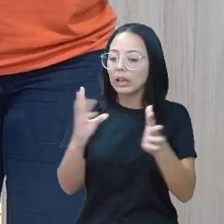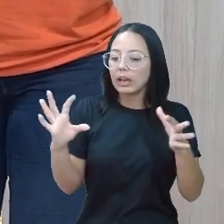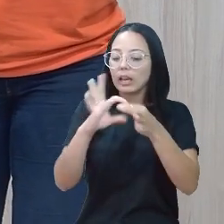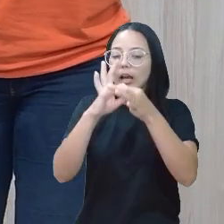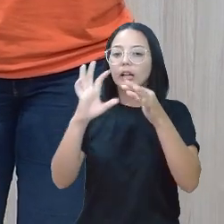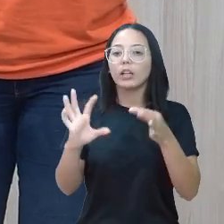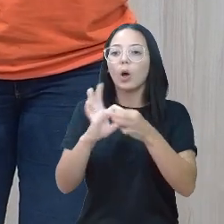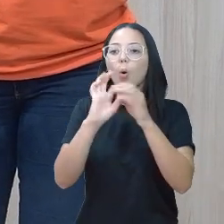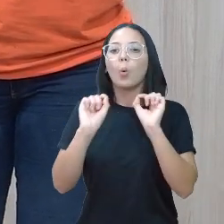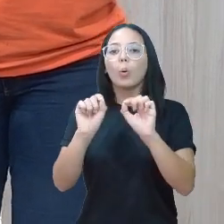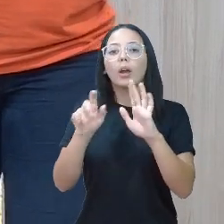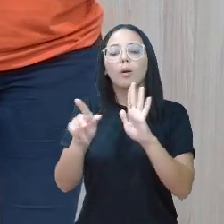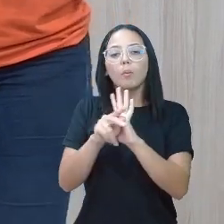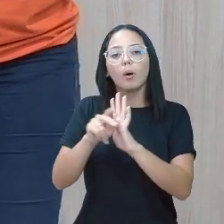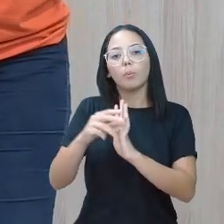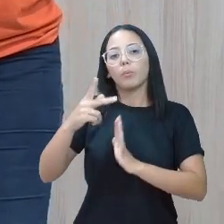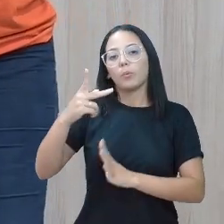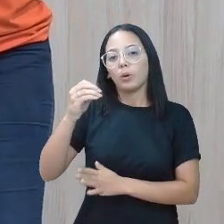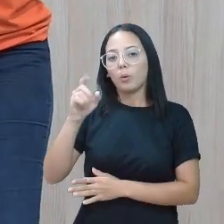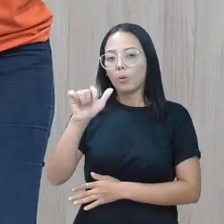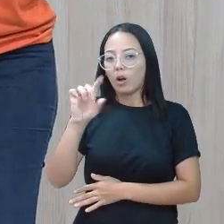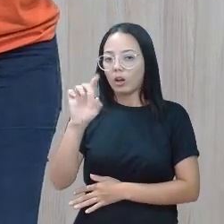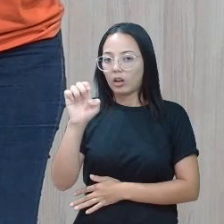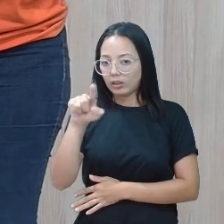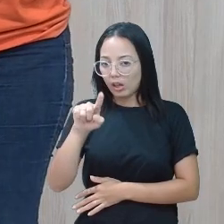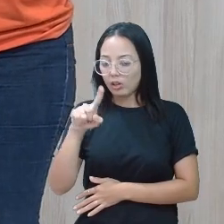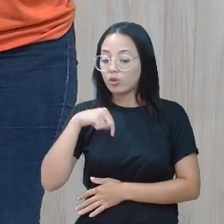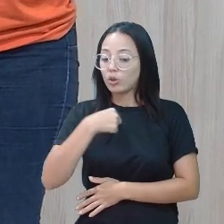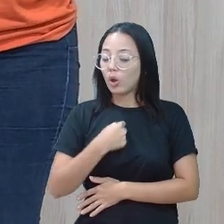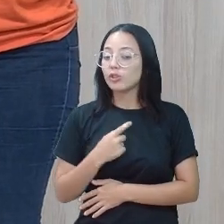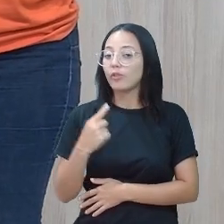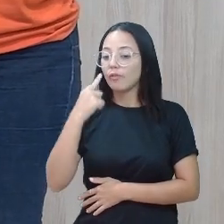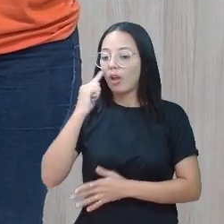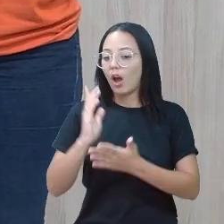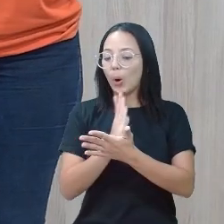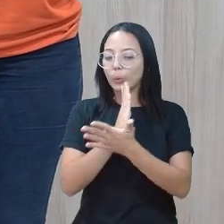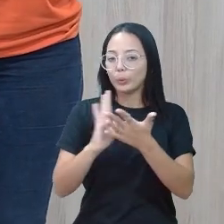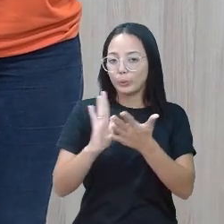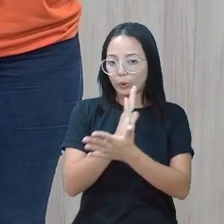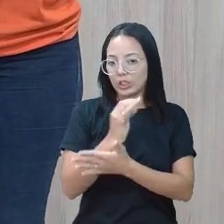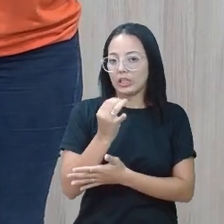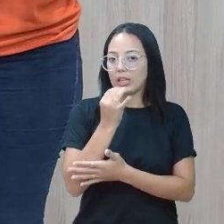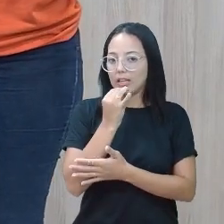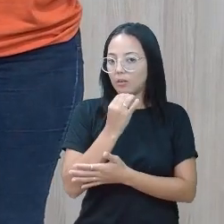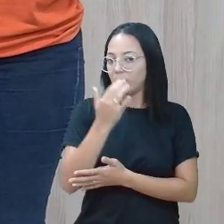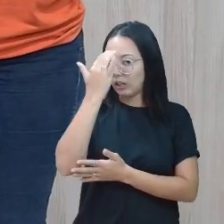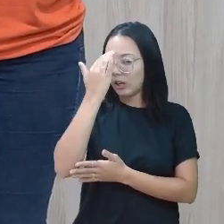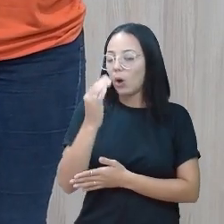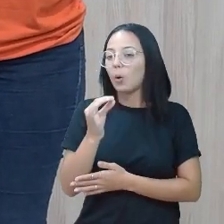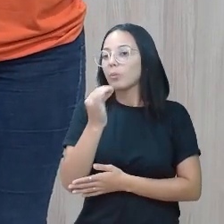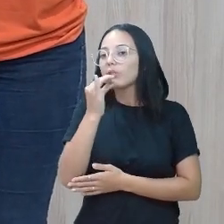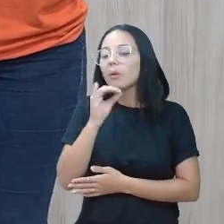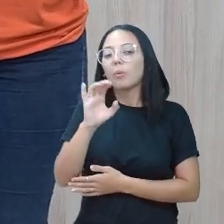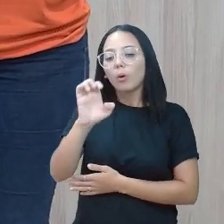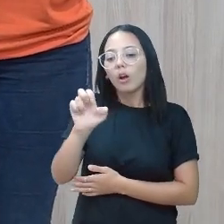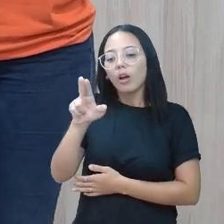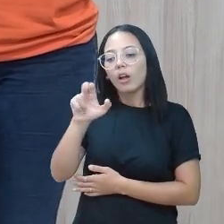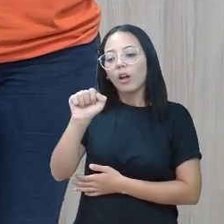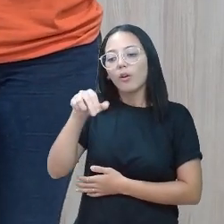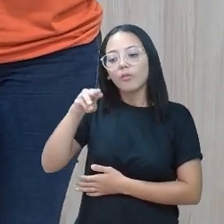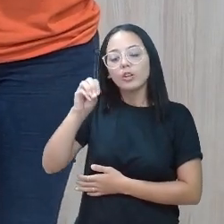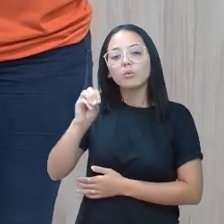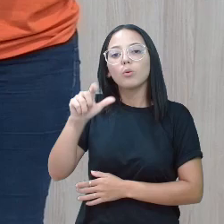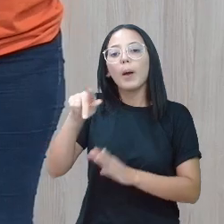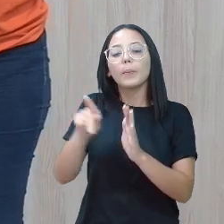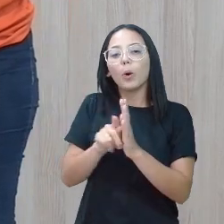quê? À polidez. Tá? Nós vamos ver alguns exemplos ali. Então, eufemismo, ele vem